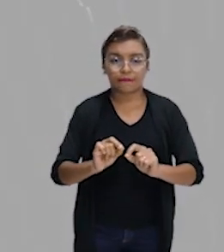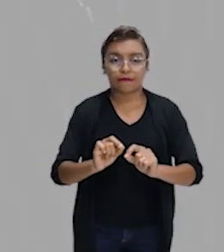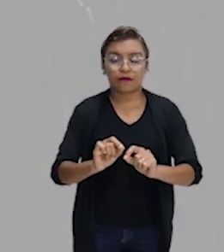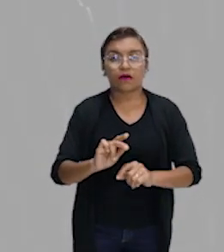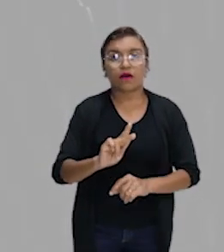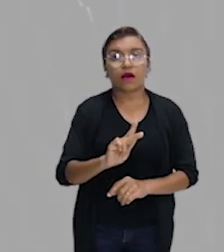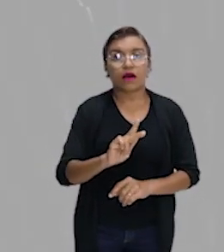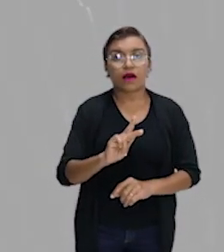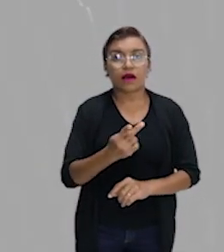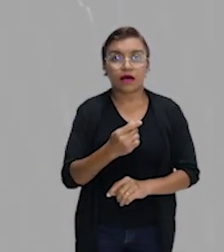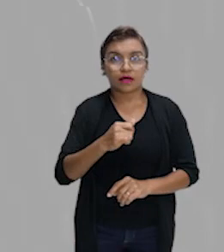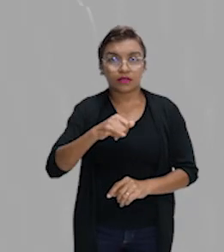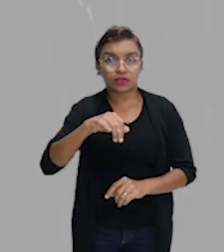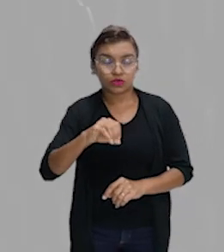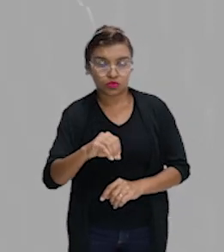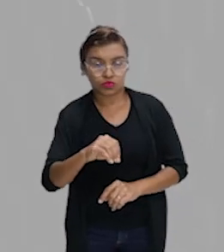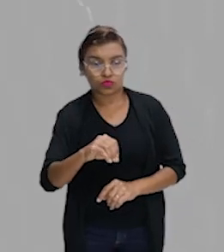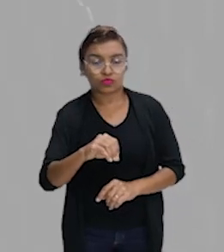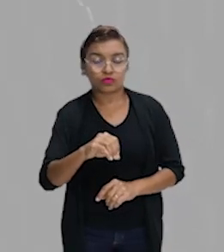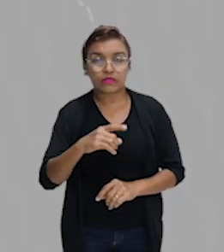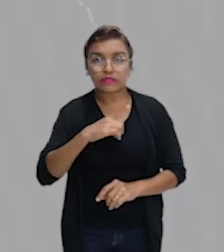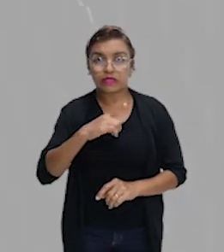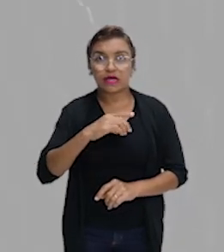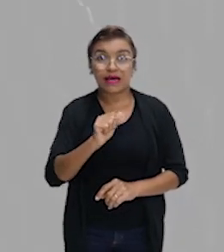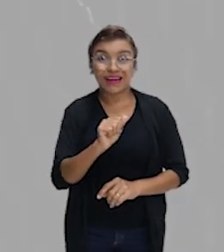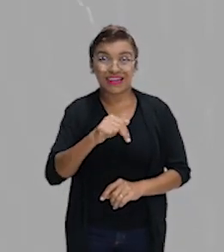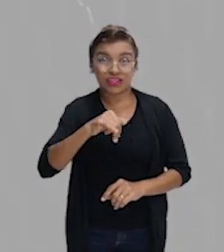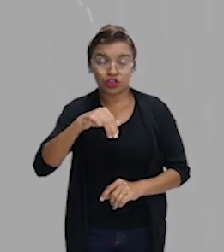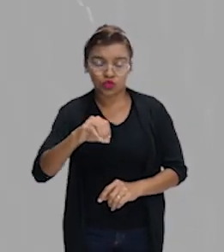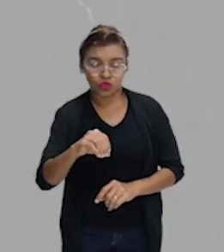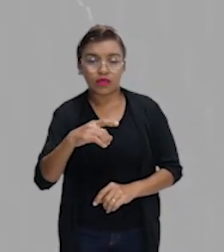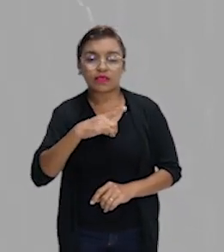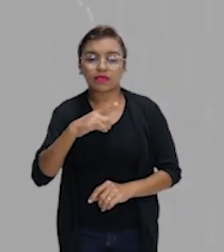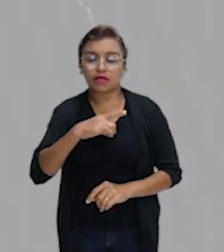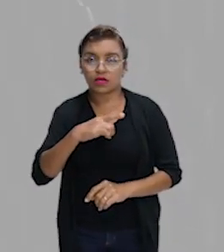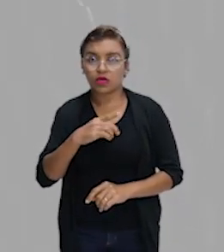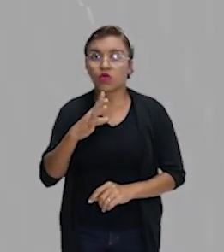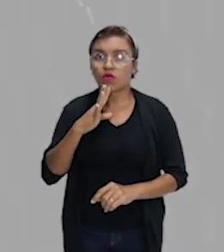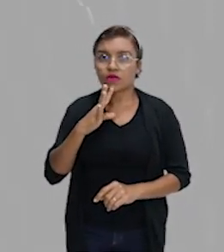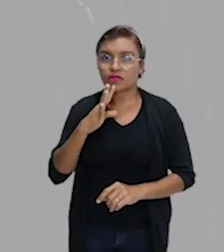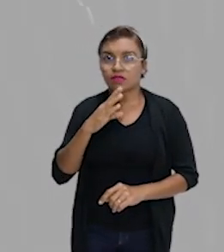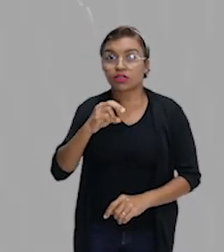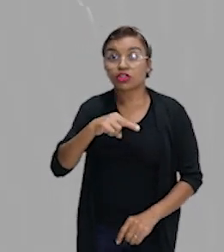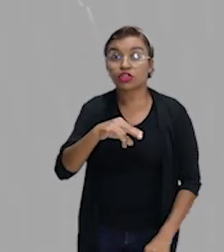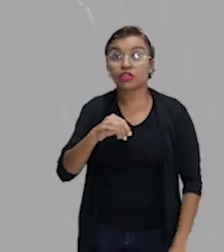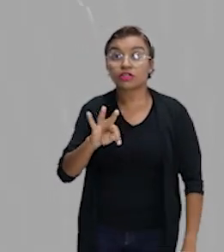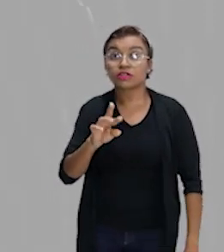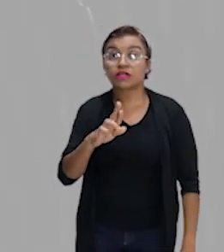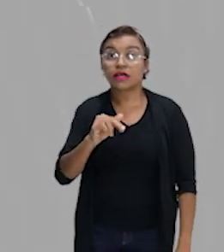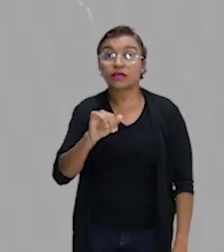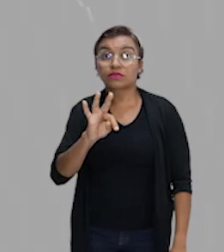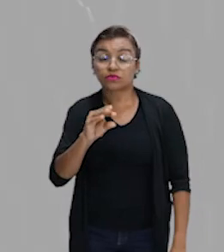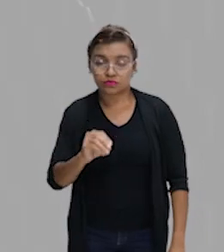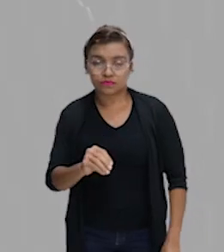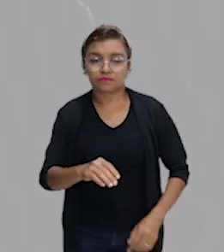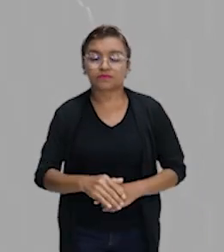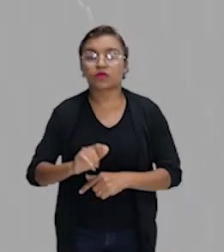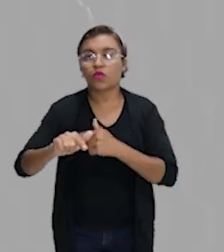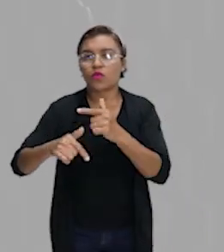ânion, o NO3-, que nós conhecemos como nitrato, ok? Mais um exemplo,